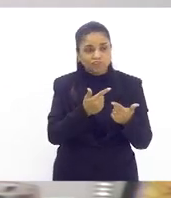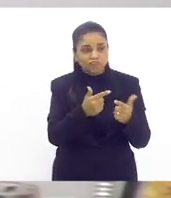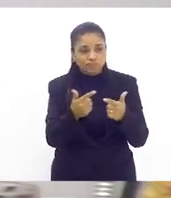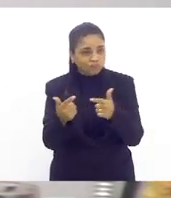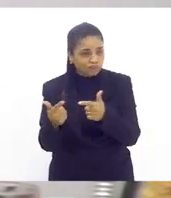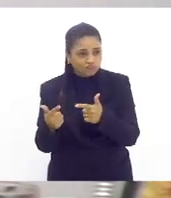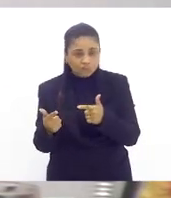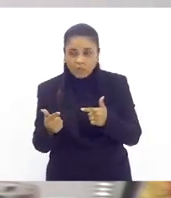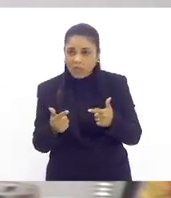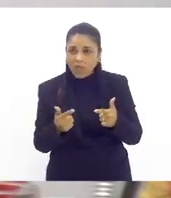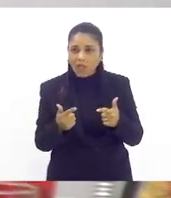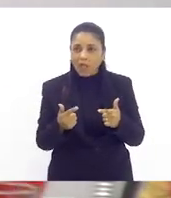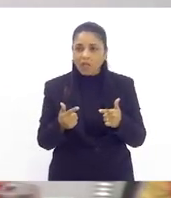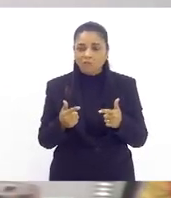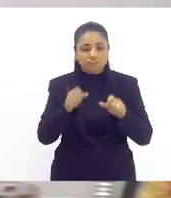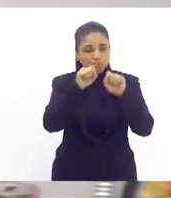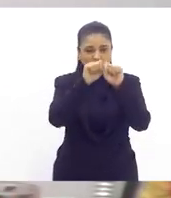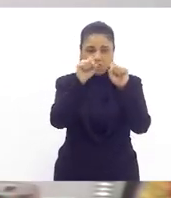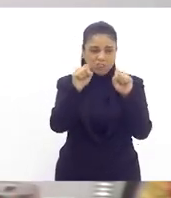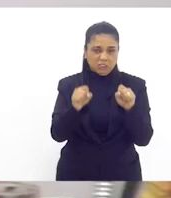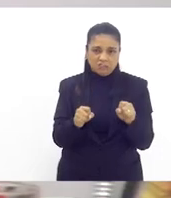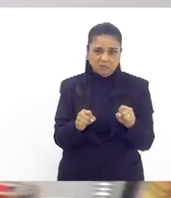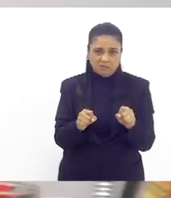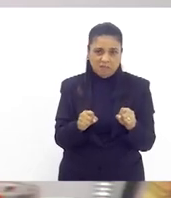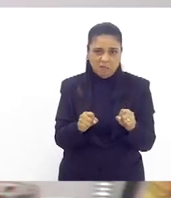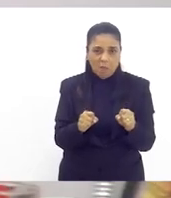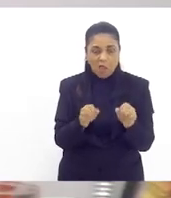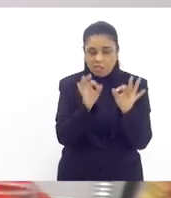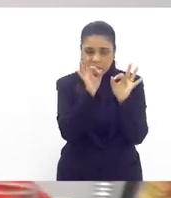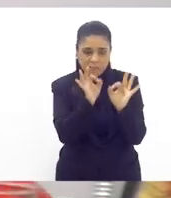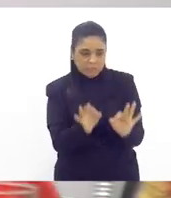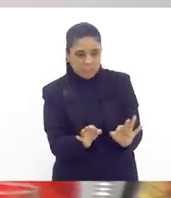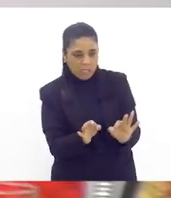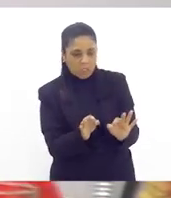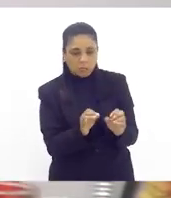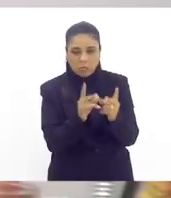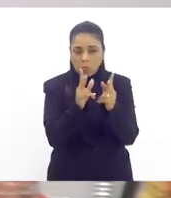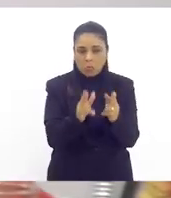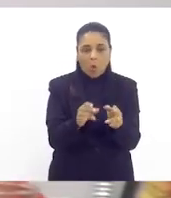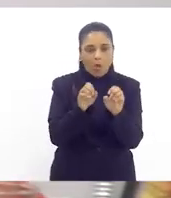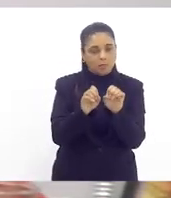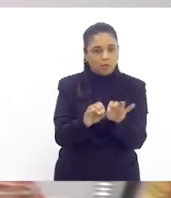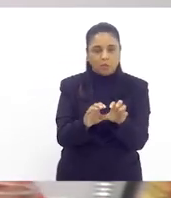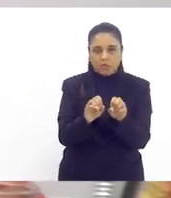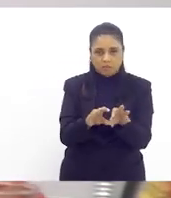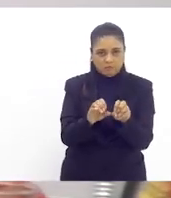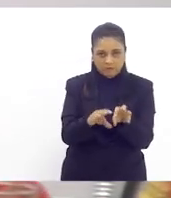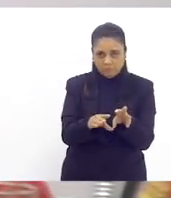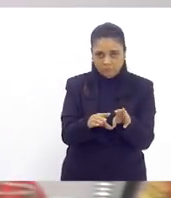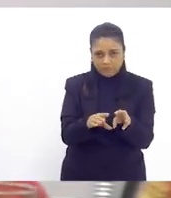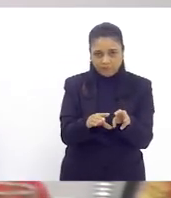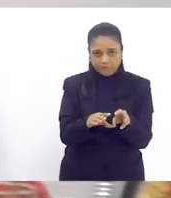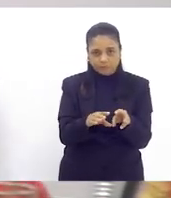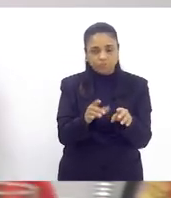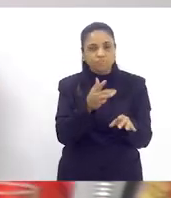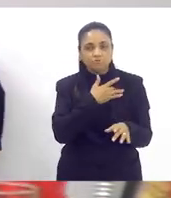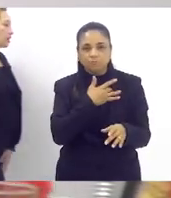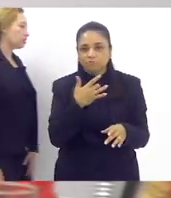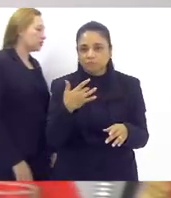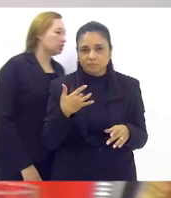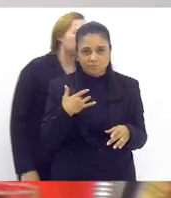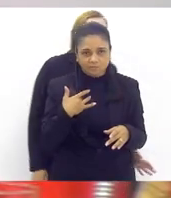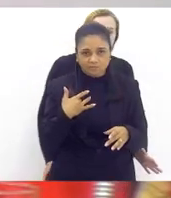uma sistematização tudo é correto como tem a educação como tem a saúde